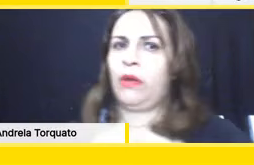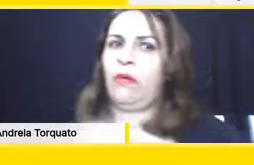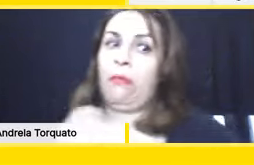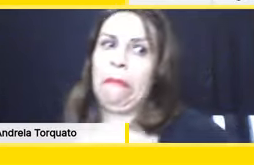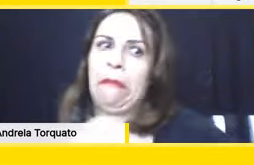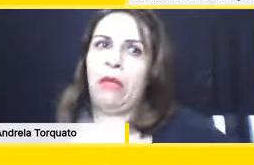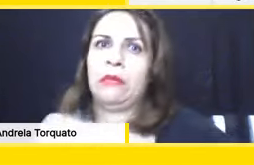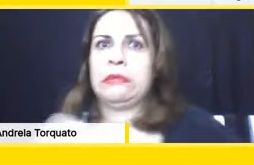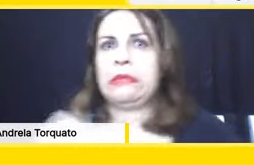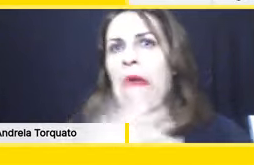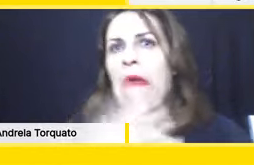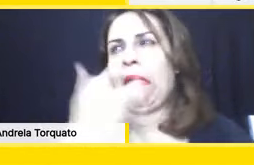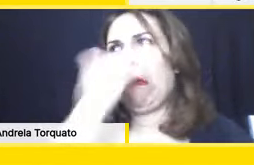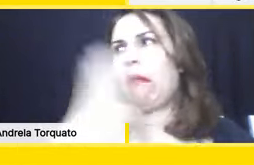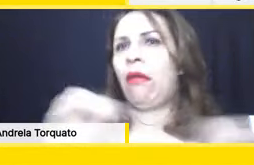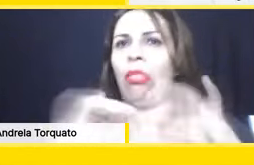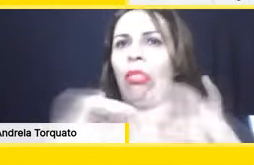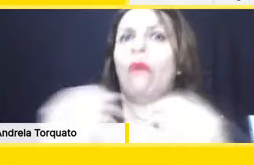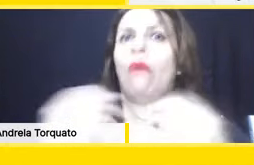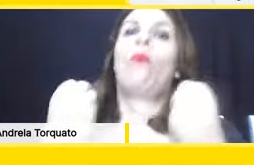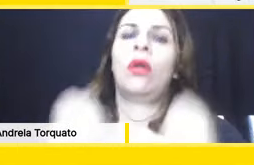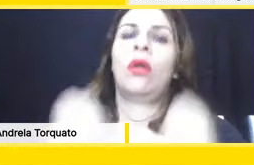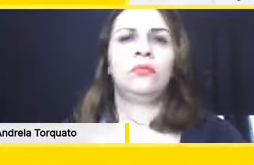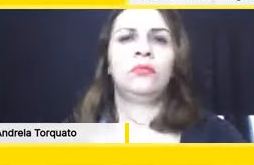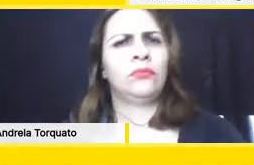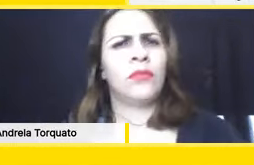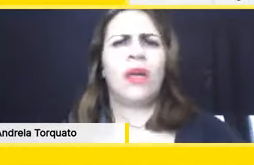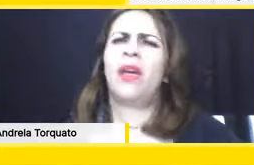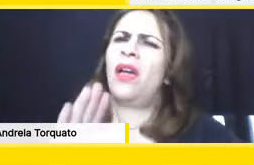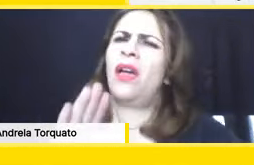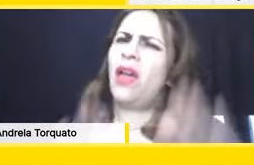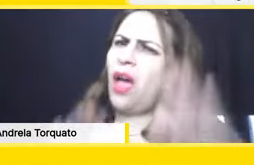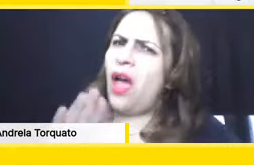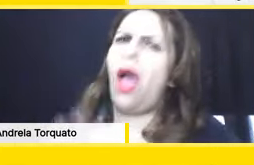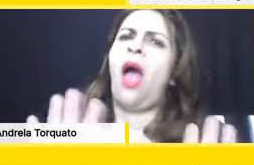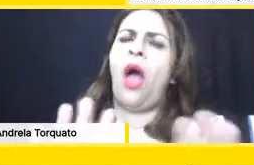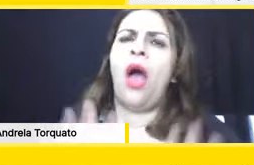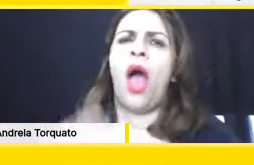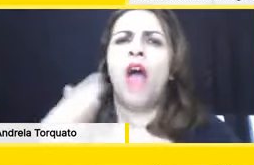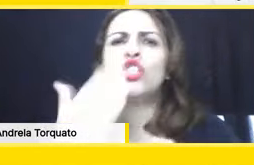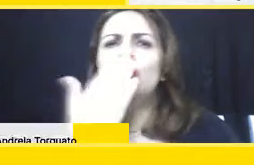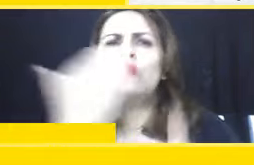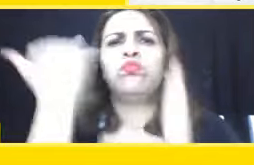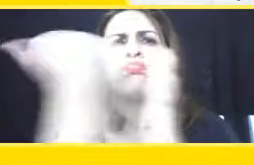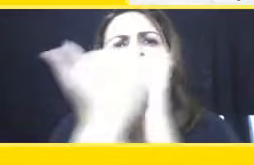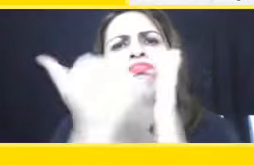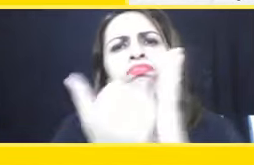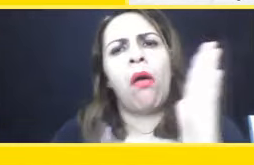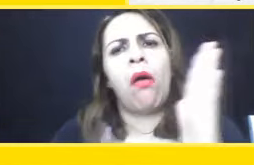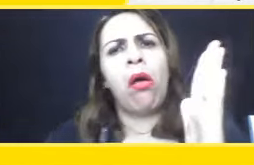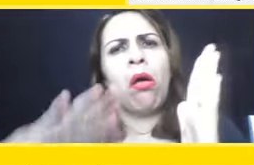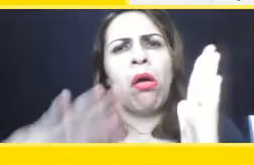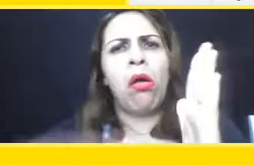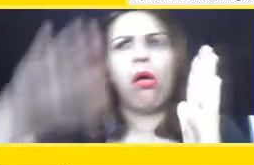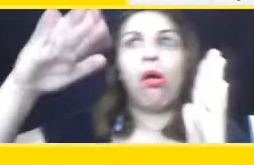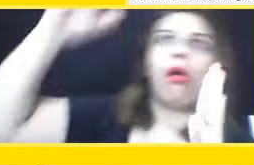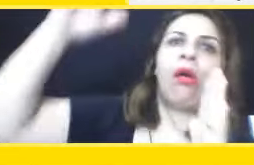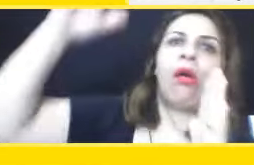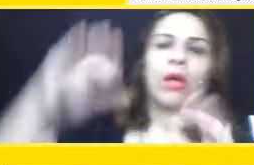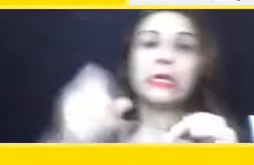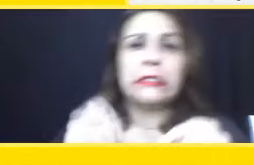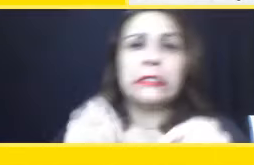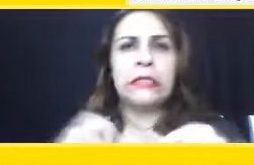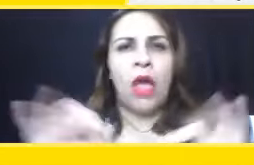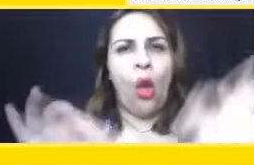possa ter uma crise convulsiva. Só que existem níveis, né, de crise, até mesmo se a pessoa está com a crise controlada, não há